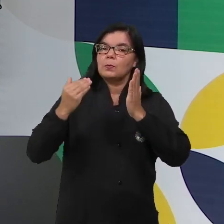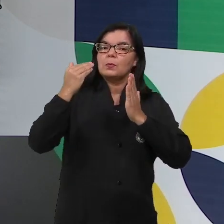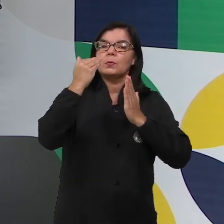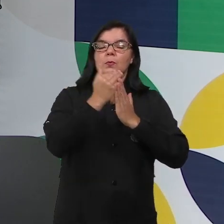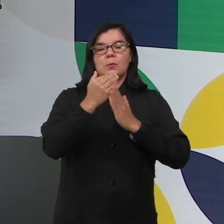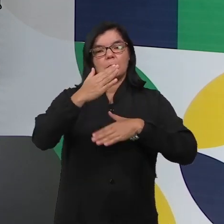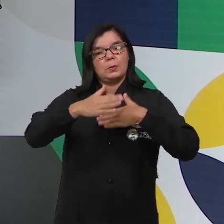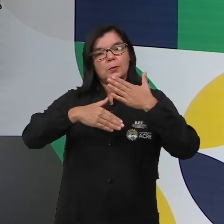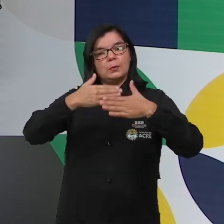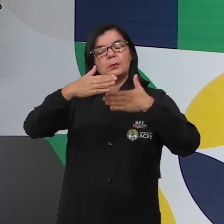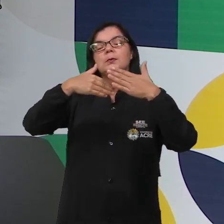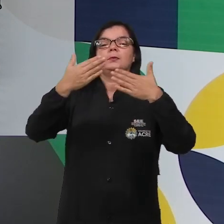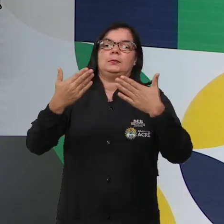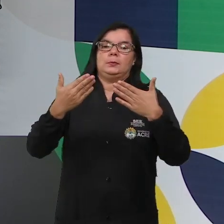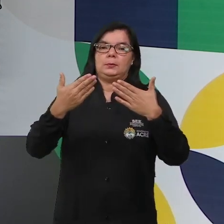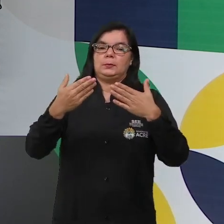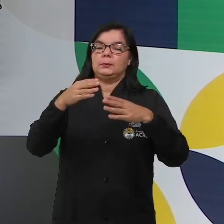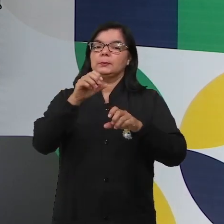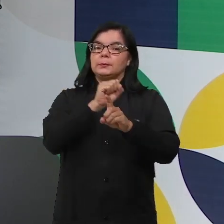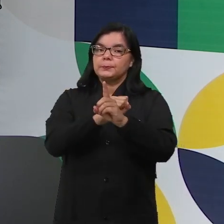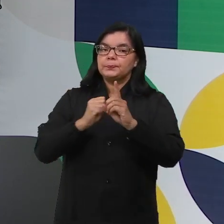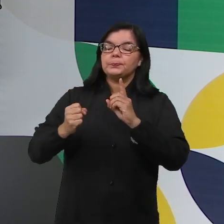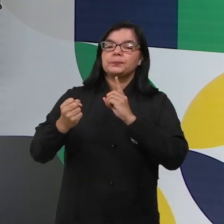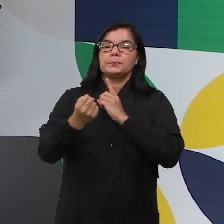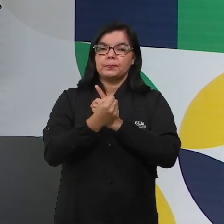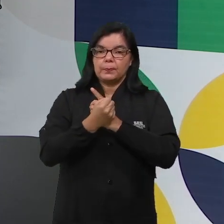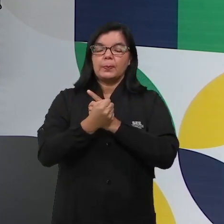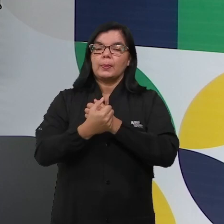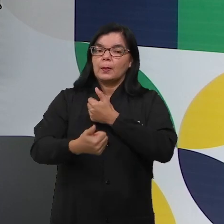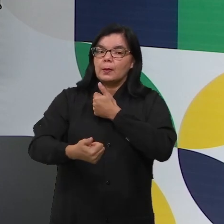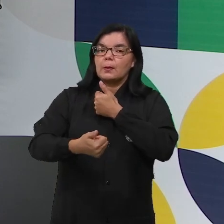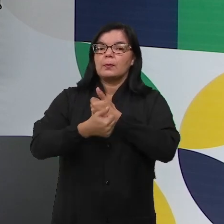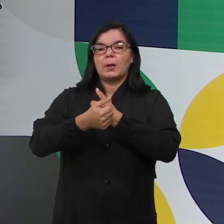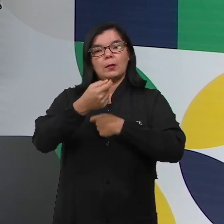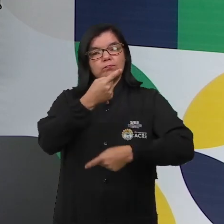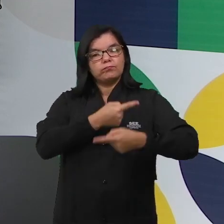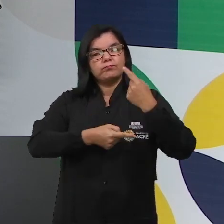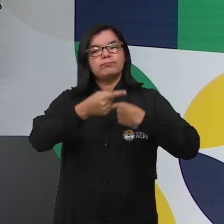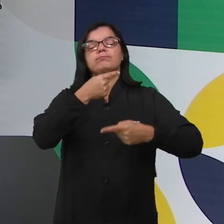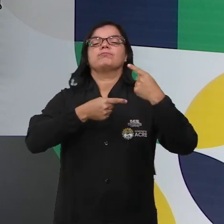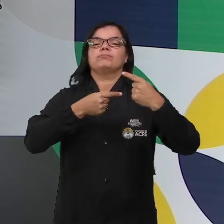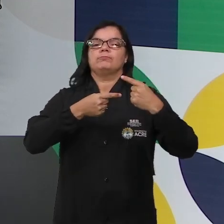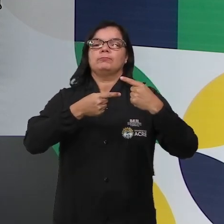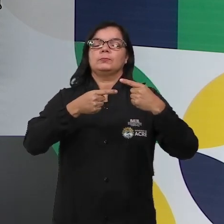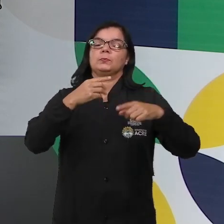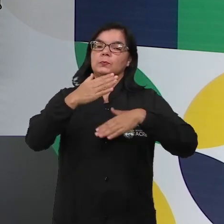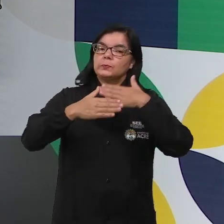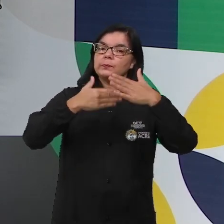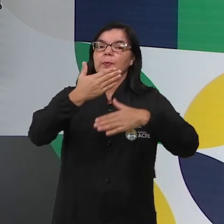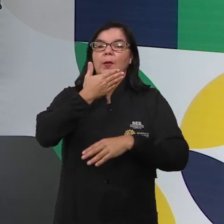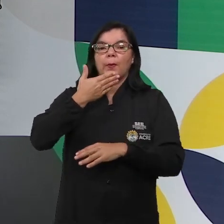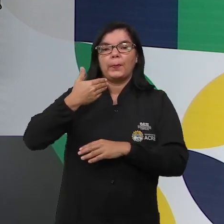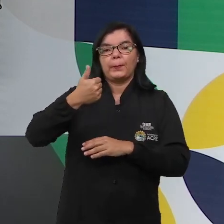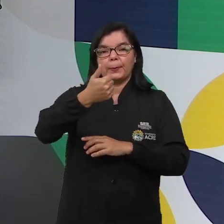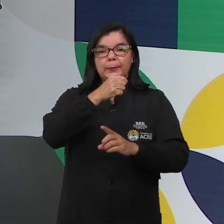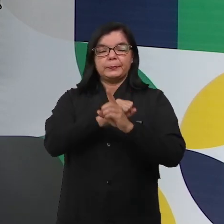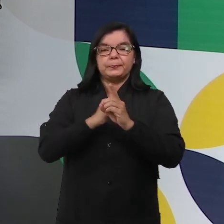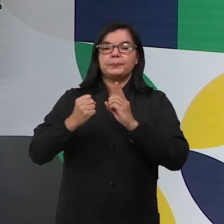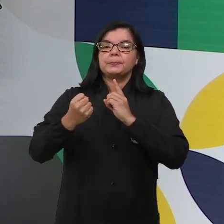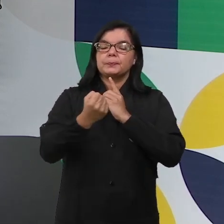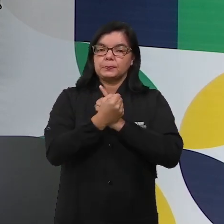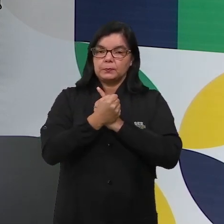o desenvolvimento daquela sociedade, ou seja, mais próspera, mais desenvolvida vai ser aquela